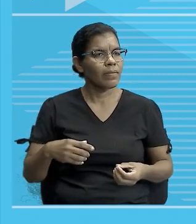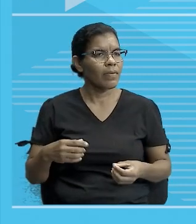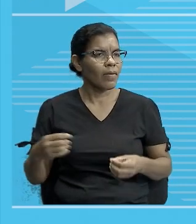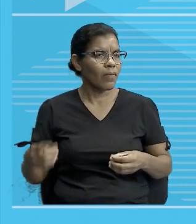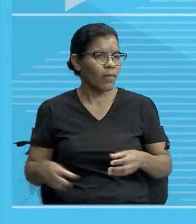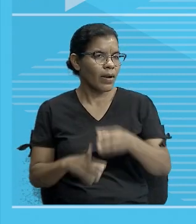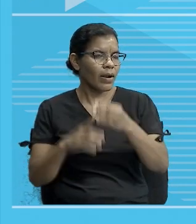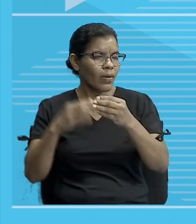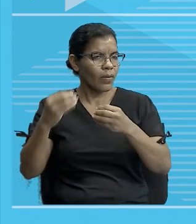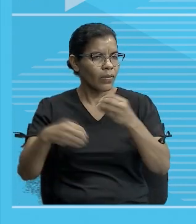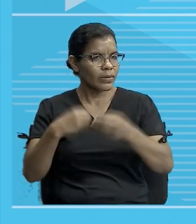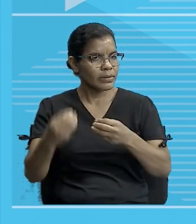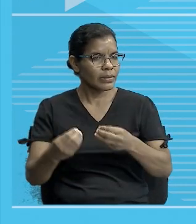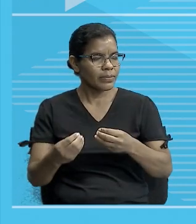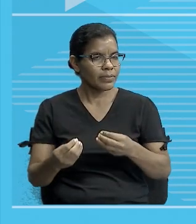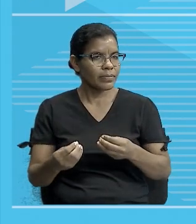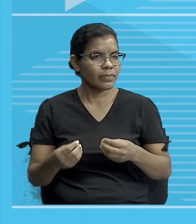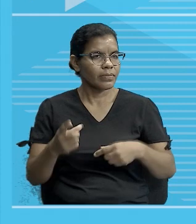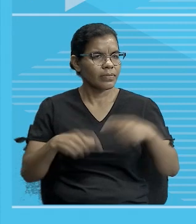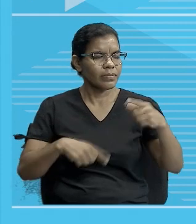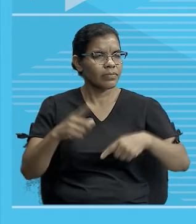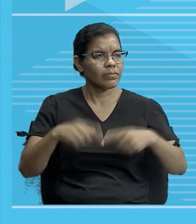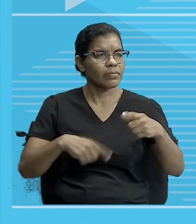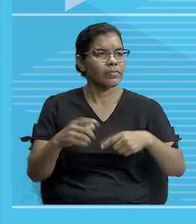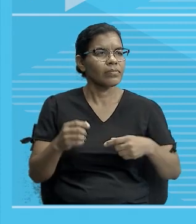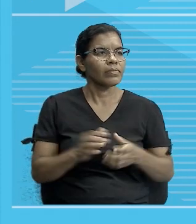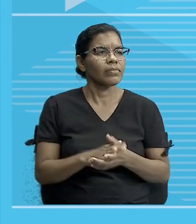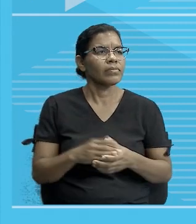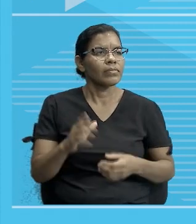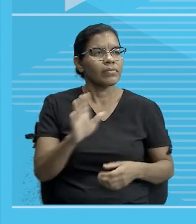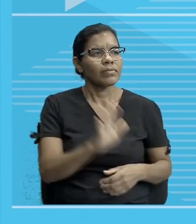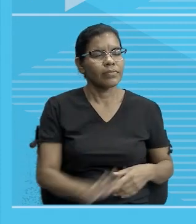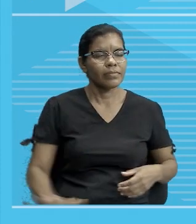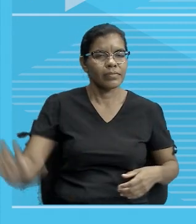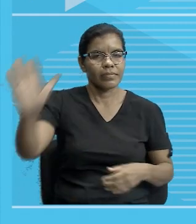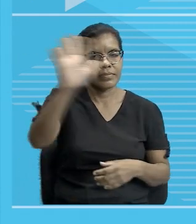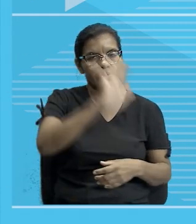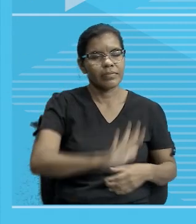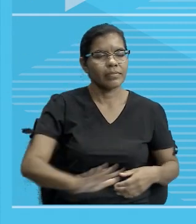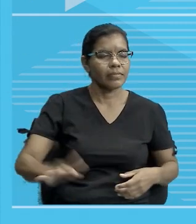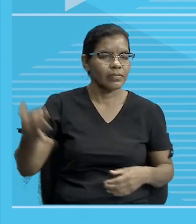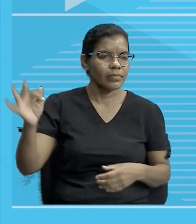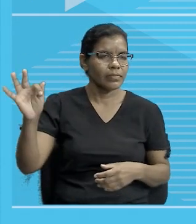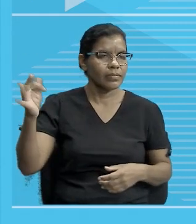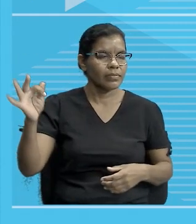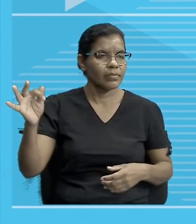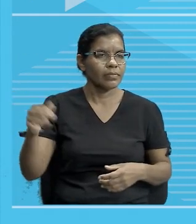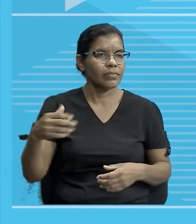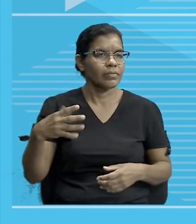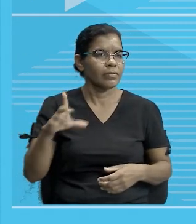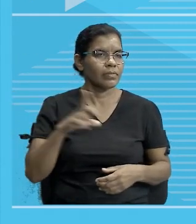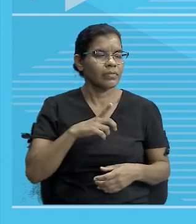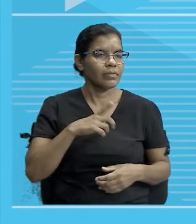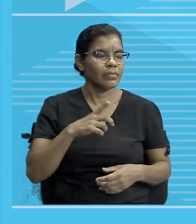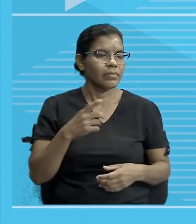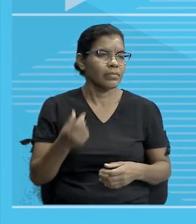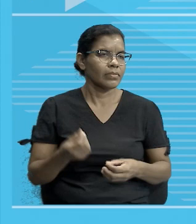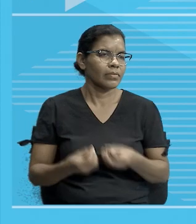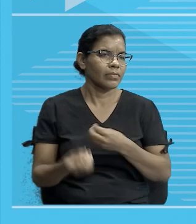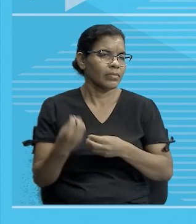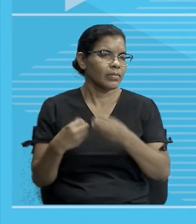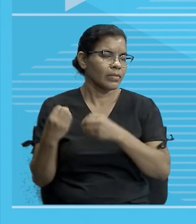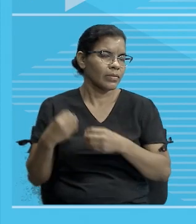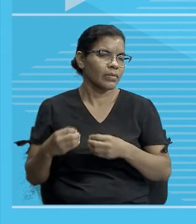Tornar-se alguma coisa. Então, tá aí o cenário de uma França que você tinha com